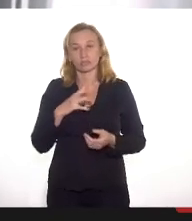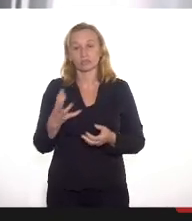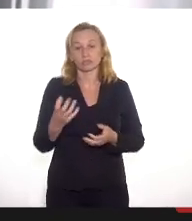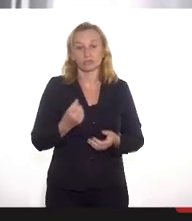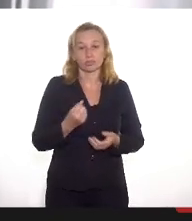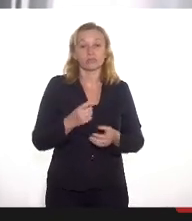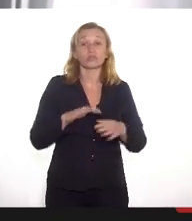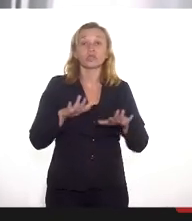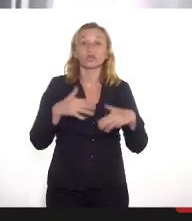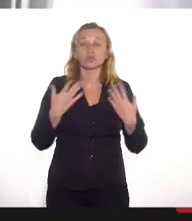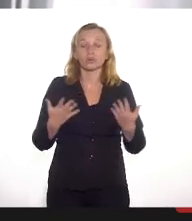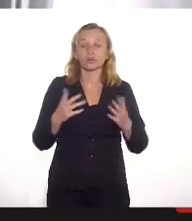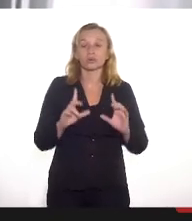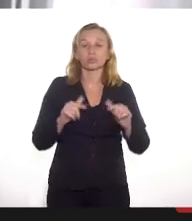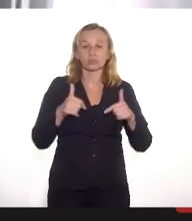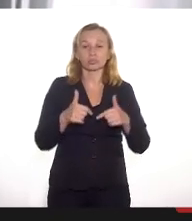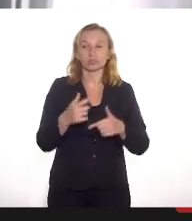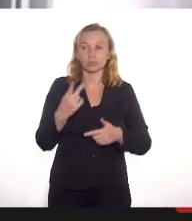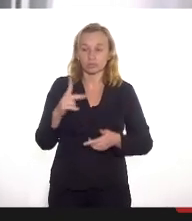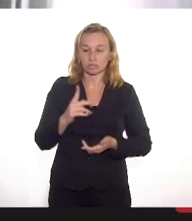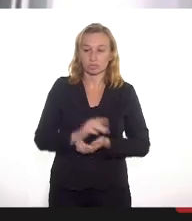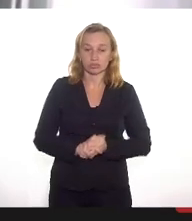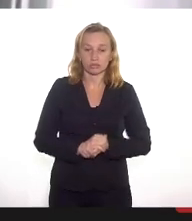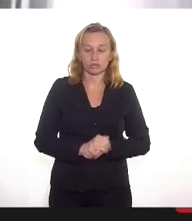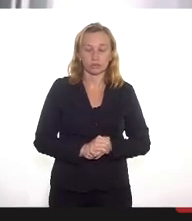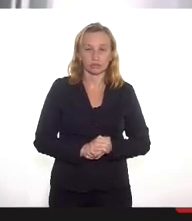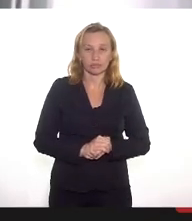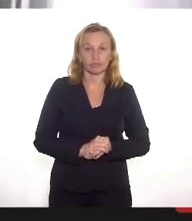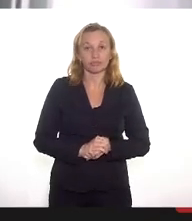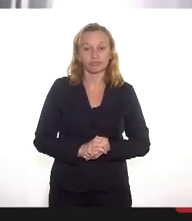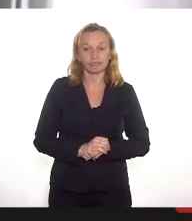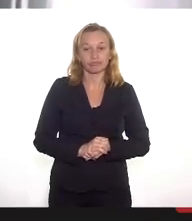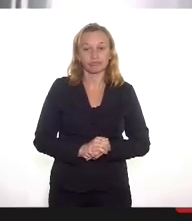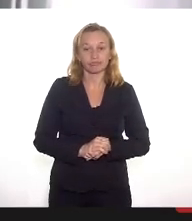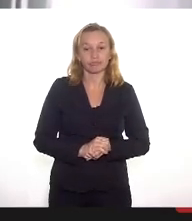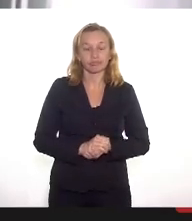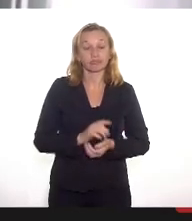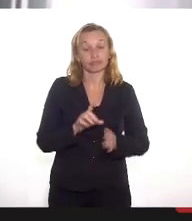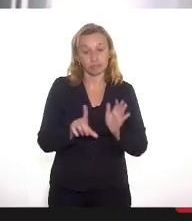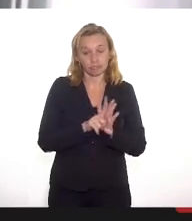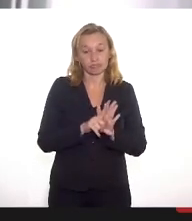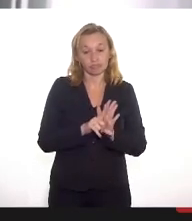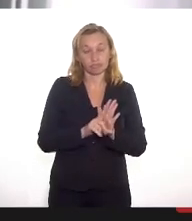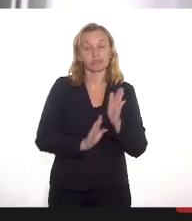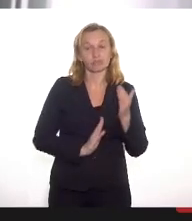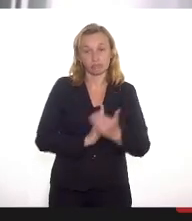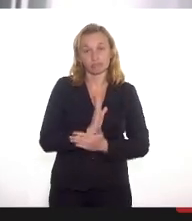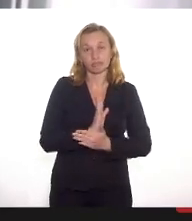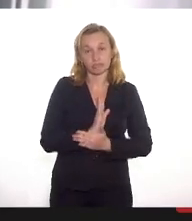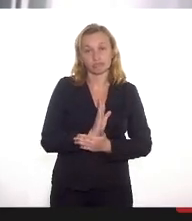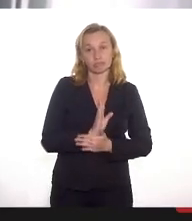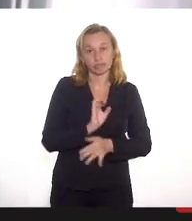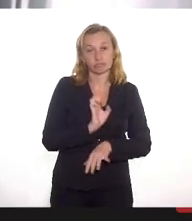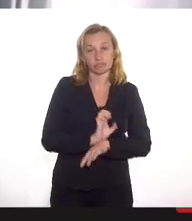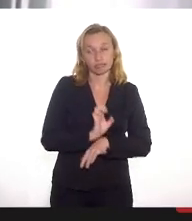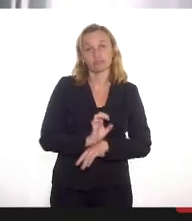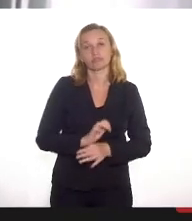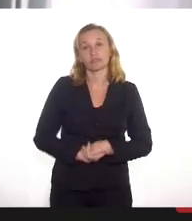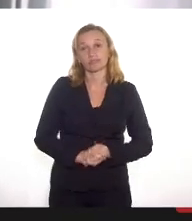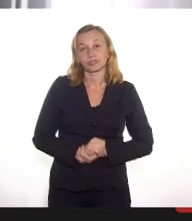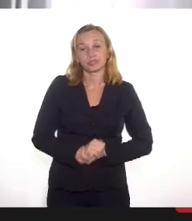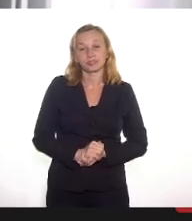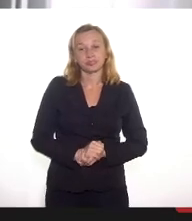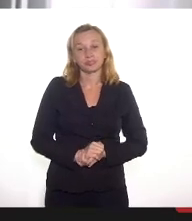sentido Qual é a atitude a ser tomada porque são são são leis que foram aprovadas ao mesmo tempo contado e